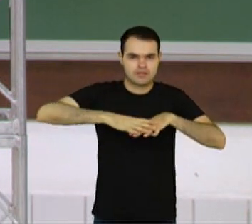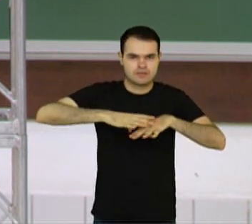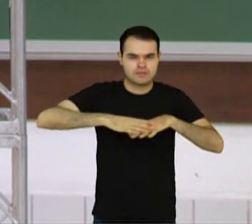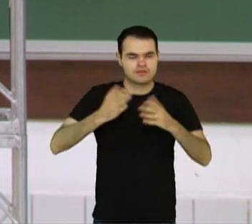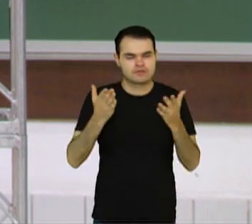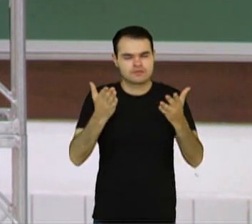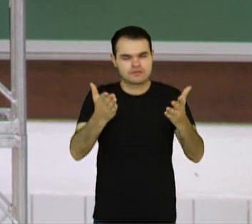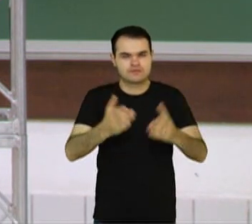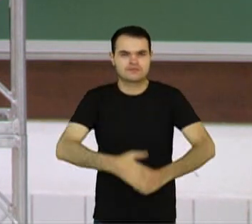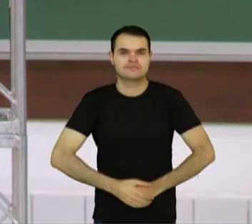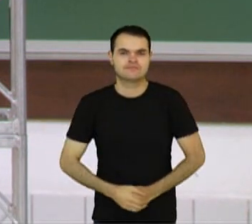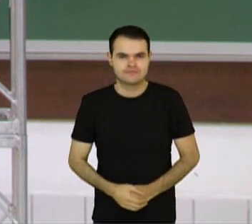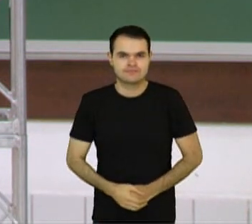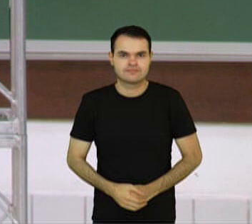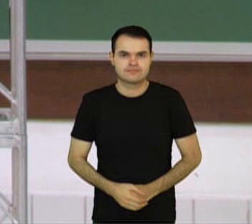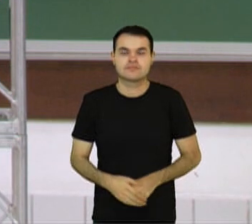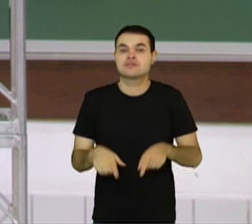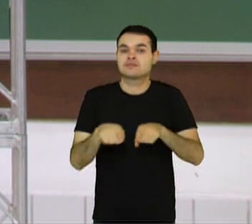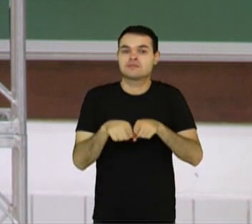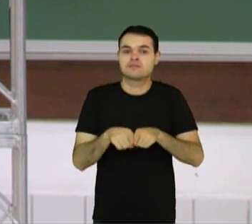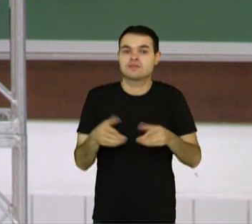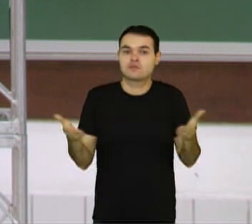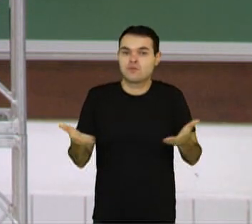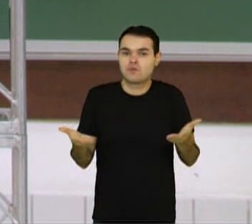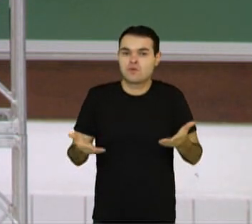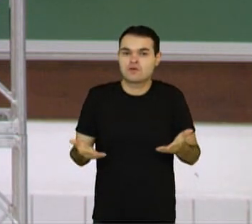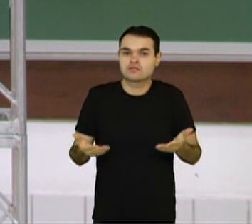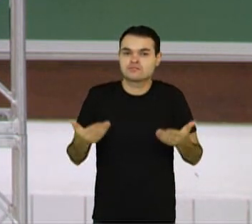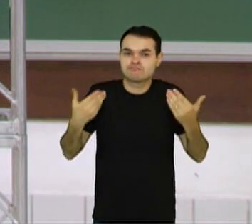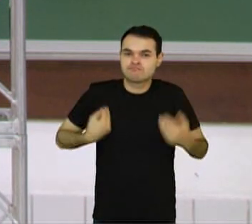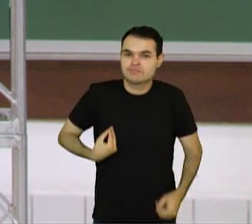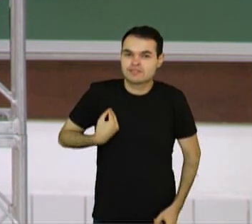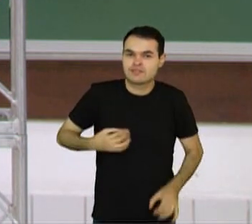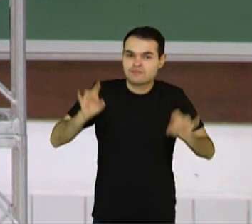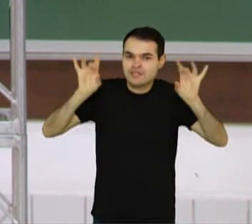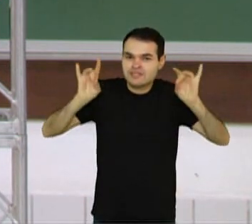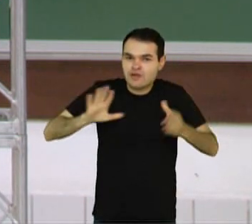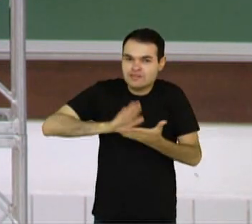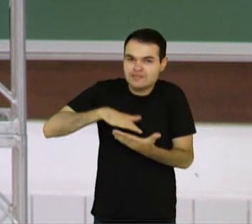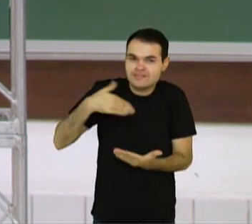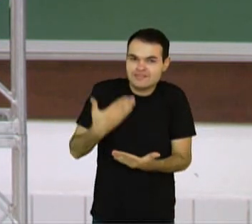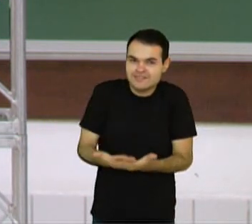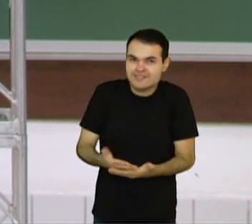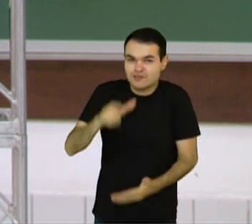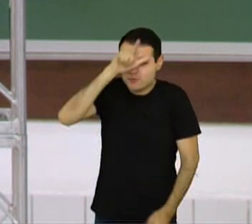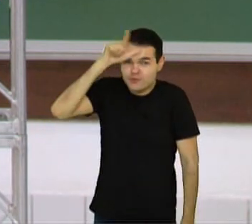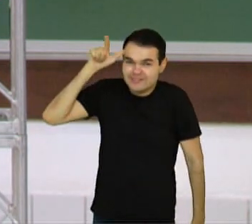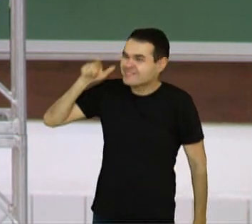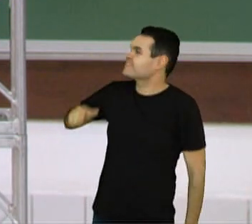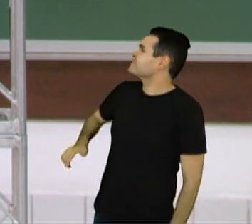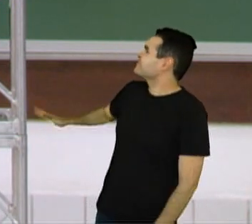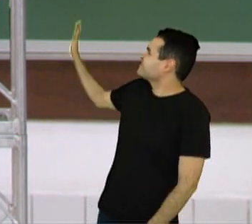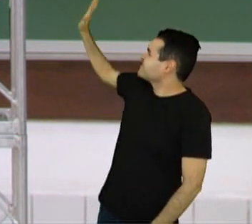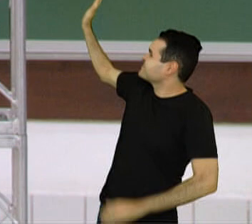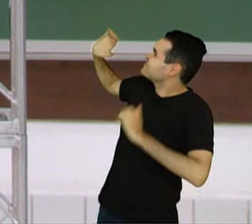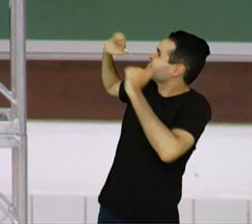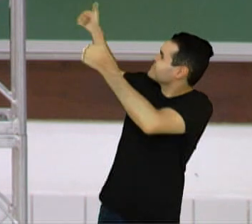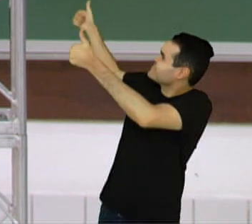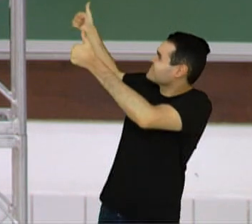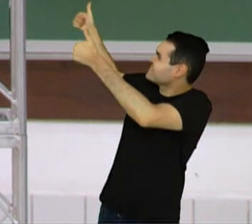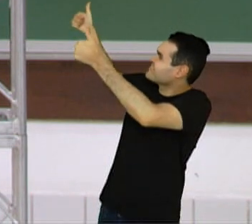com vocês. E hoje nós temos uma presença especial do nosso intérprete, o Luiz. Tudo bem,